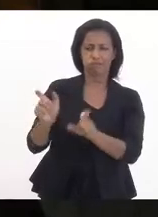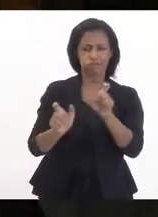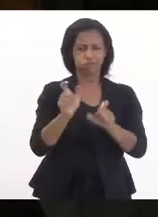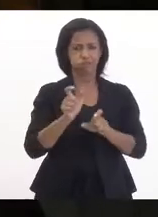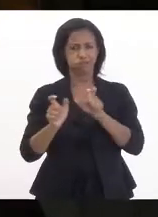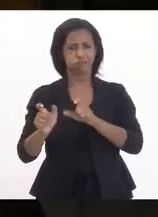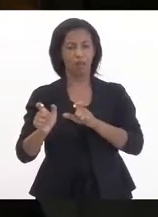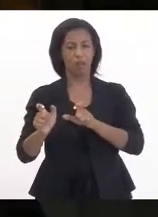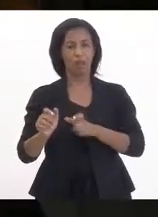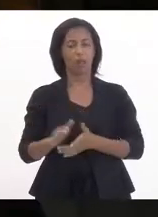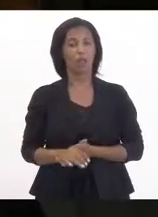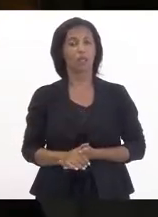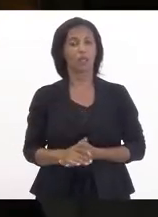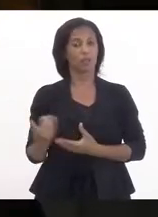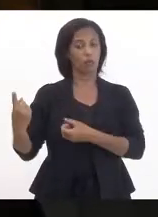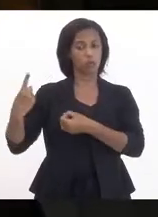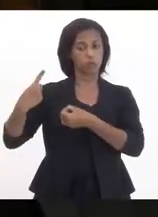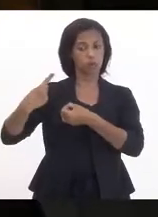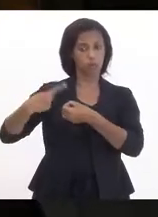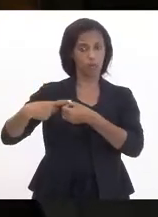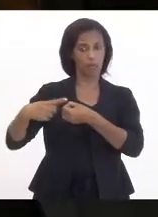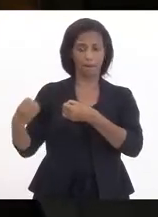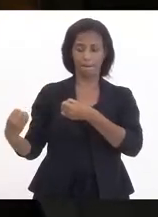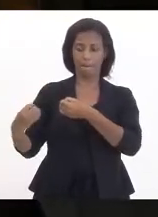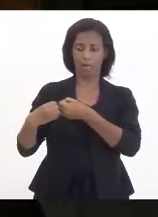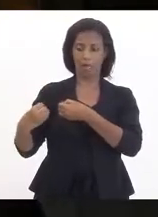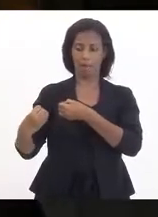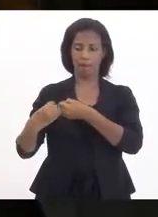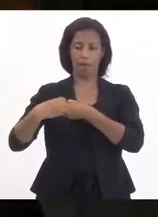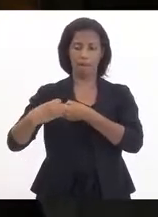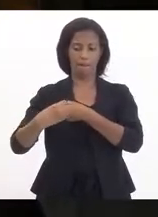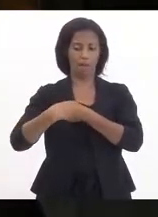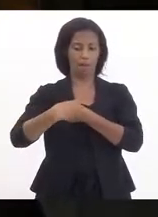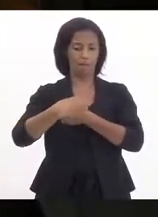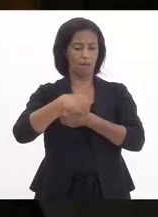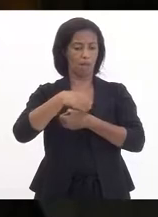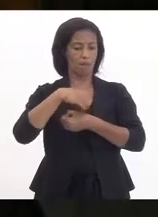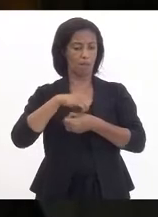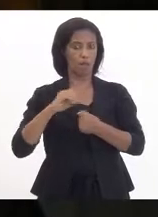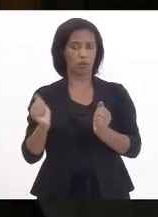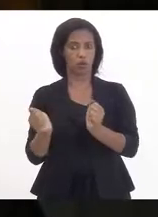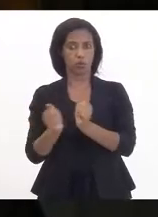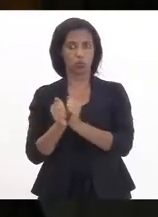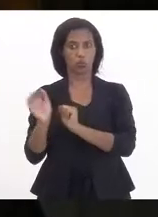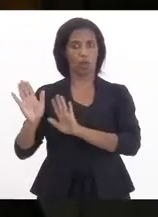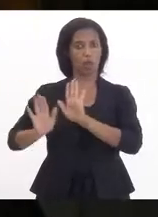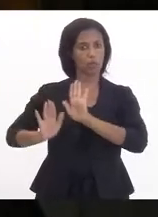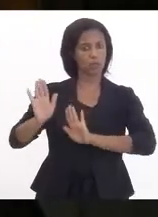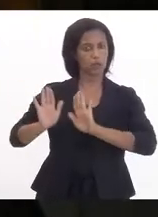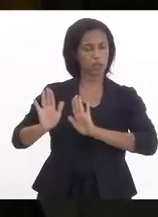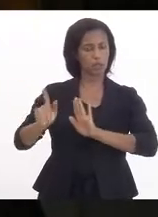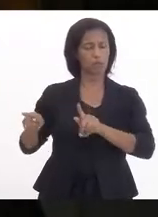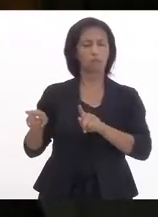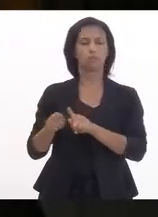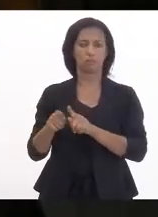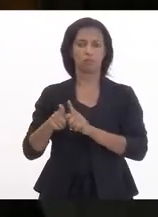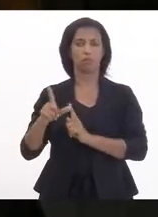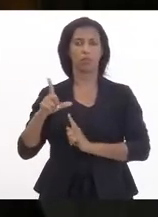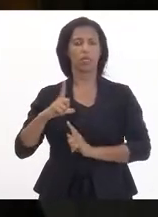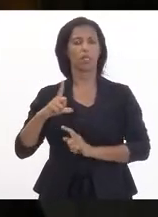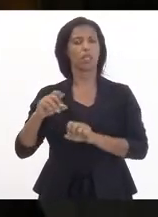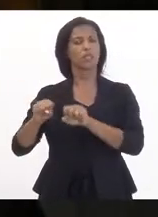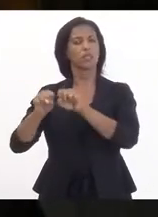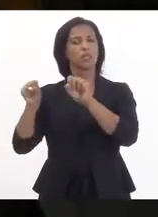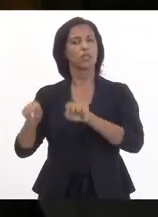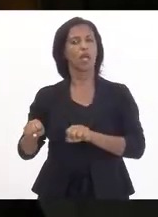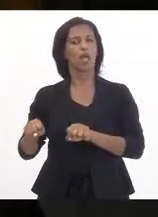E os municípios que estão agregados a essa licitação, estavam agregados a essa licitação, também tinham